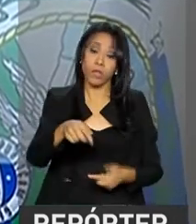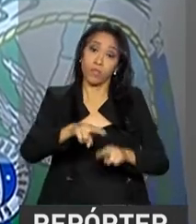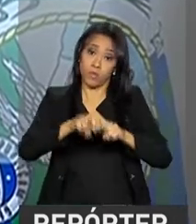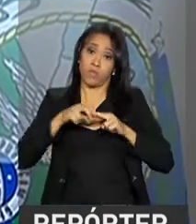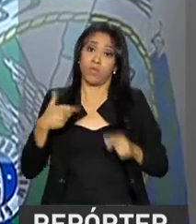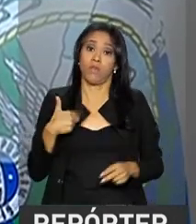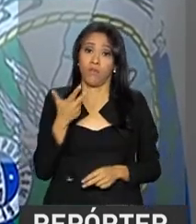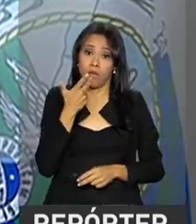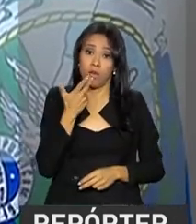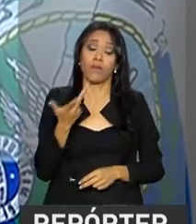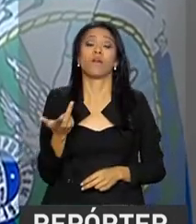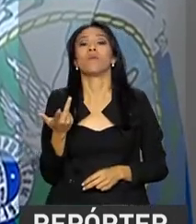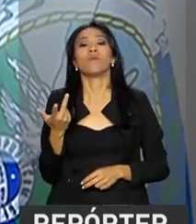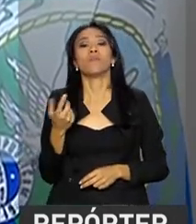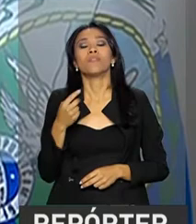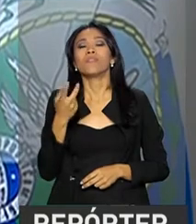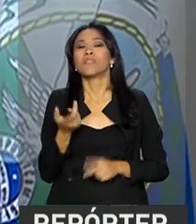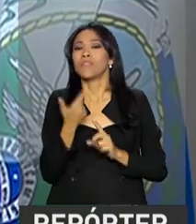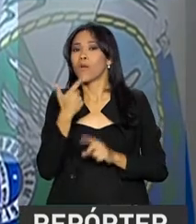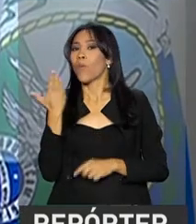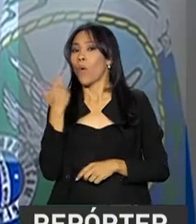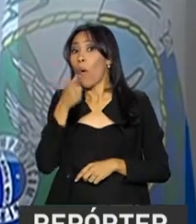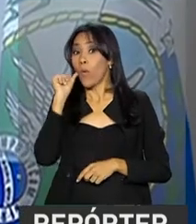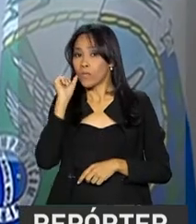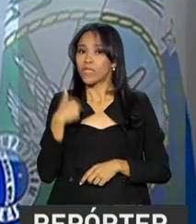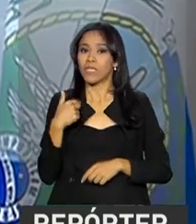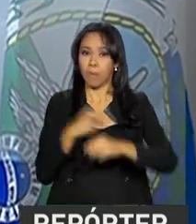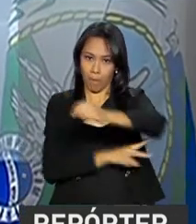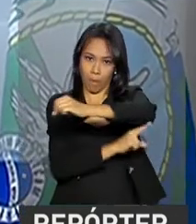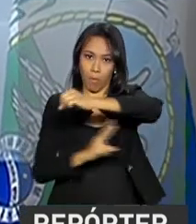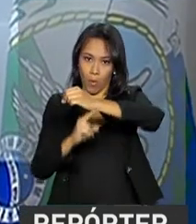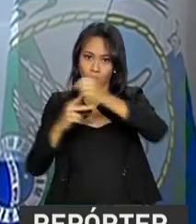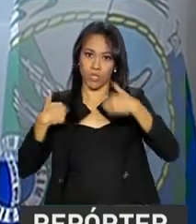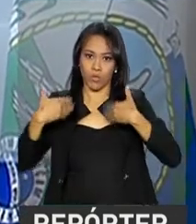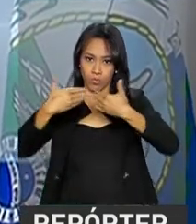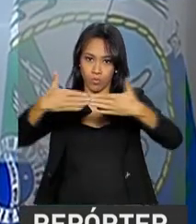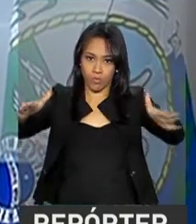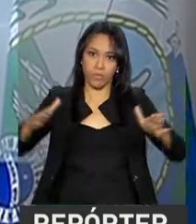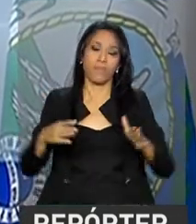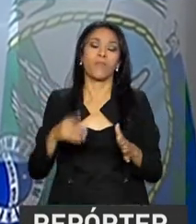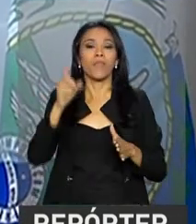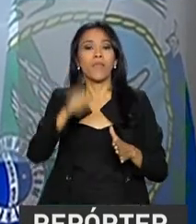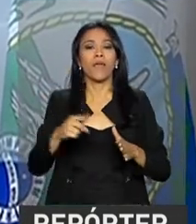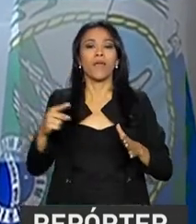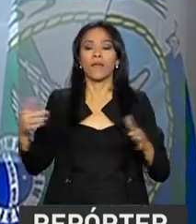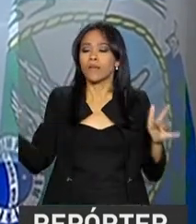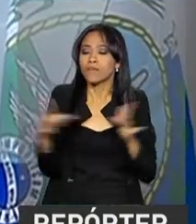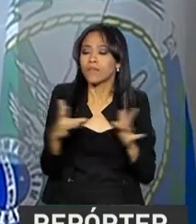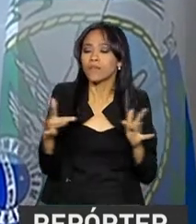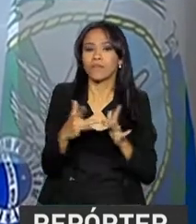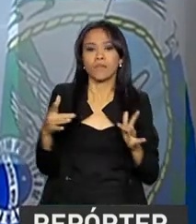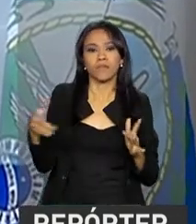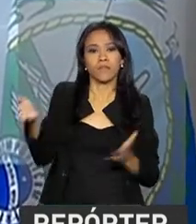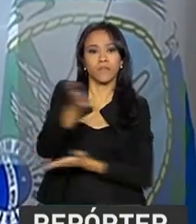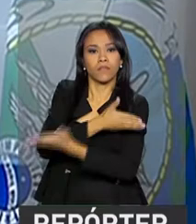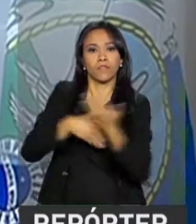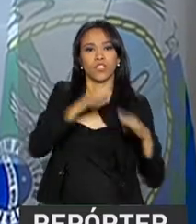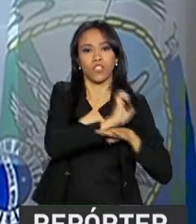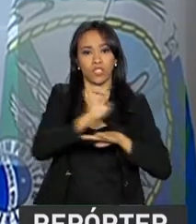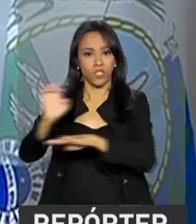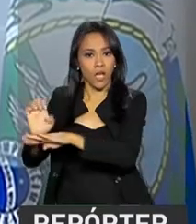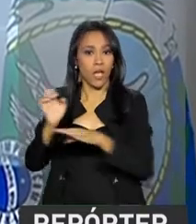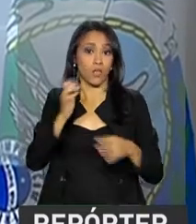é ao lado da ponte não é que eu inaugurei o que a ponte é sempre uma ligação entre pessoas entre estados entre é